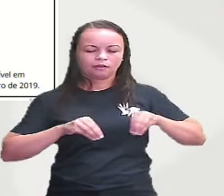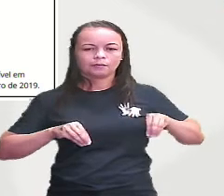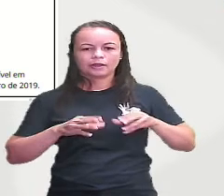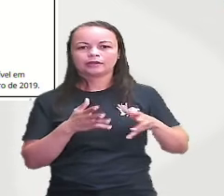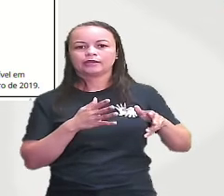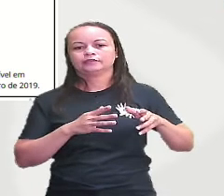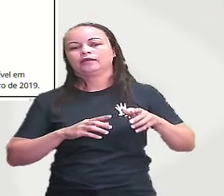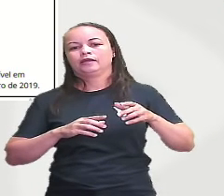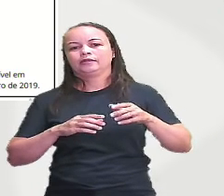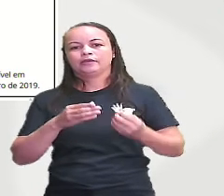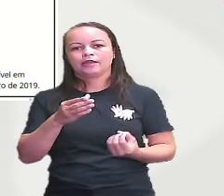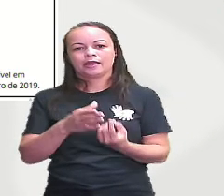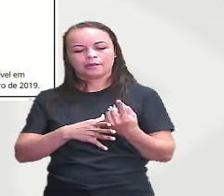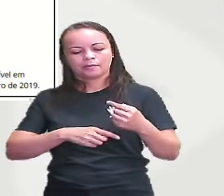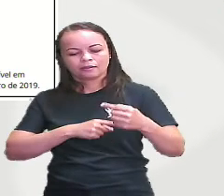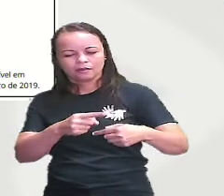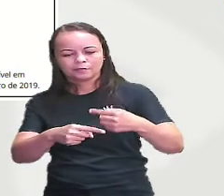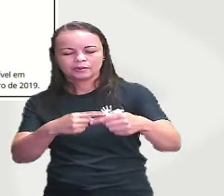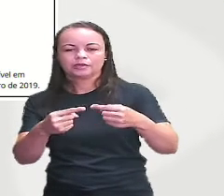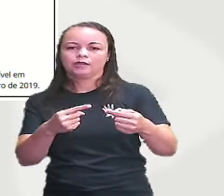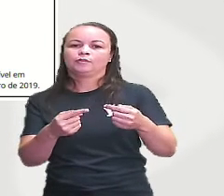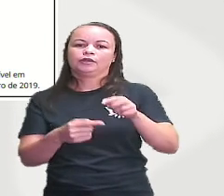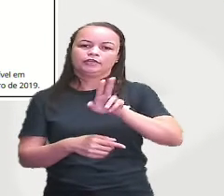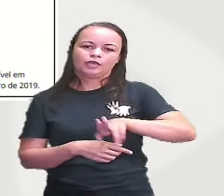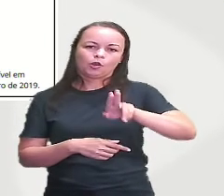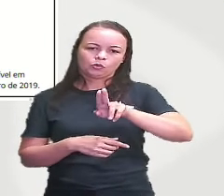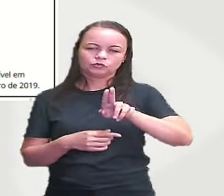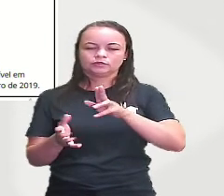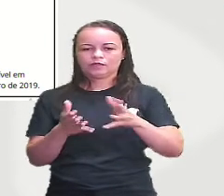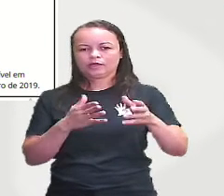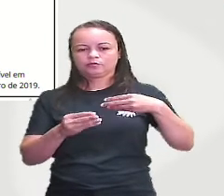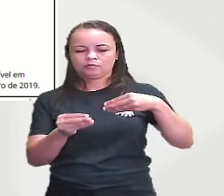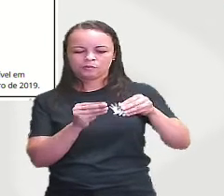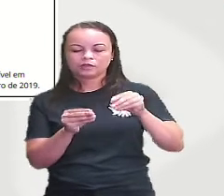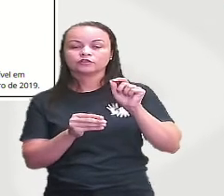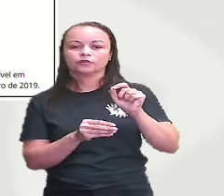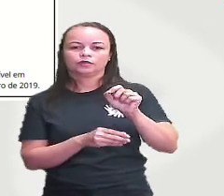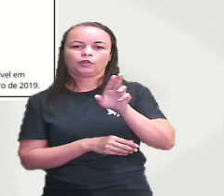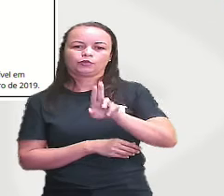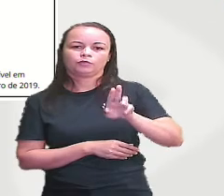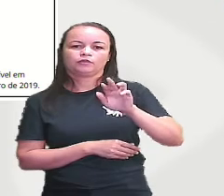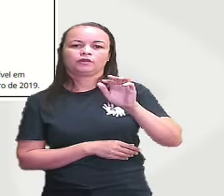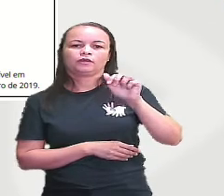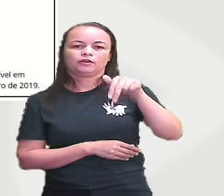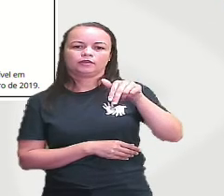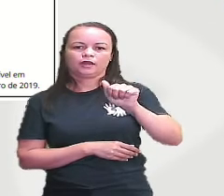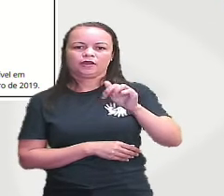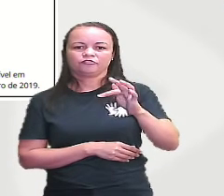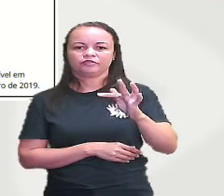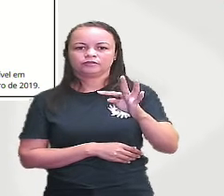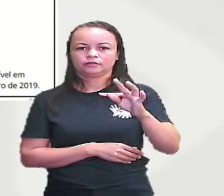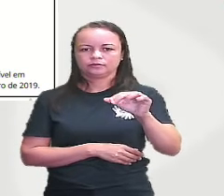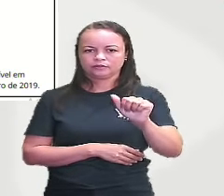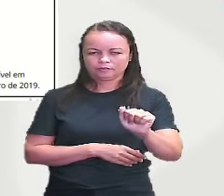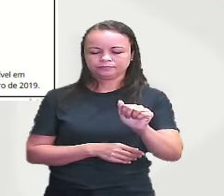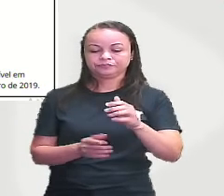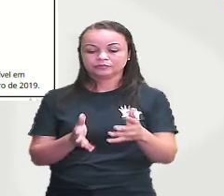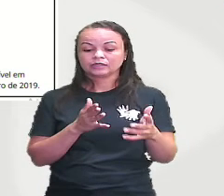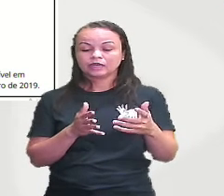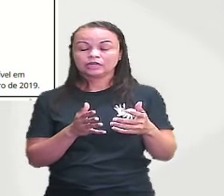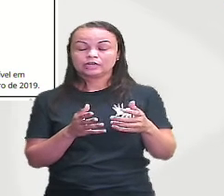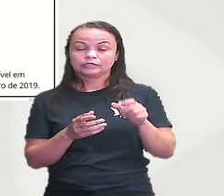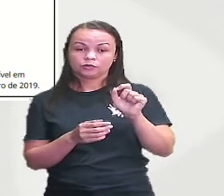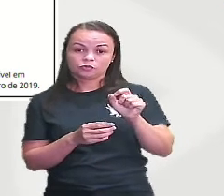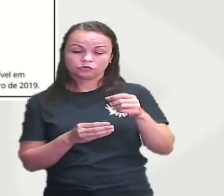que é usada para fazer o plástico, por exemplo, é a nafta, tá? E aí os plásticos, quando viram lixo, eles precisam